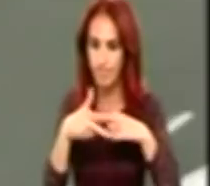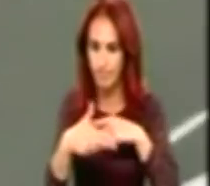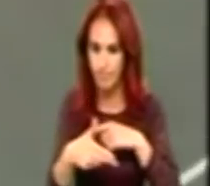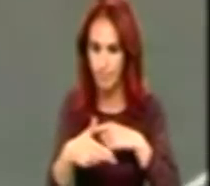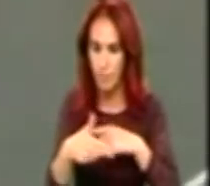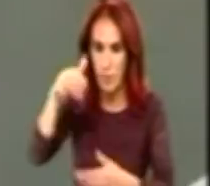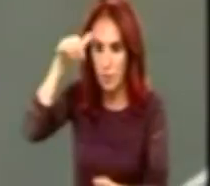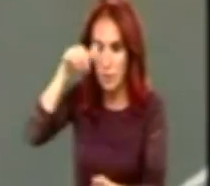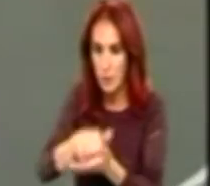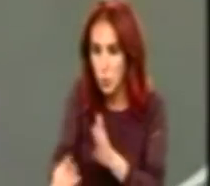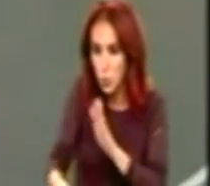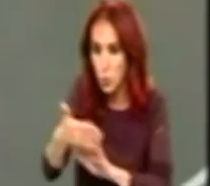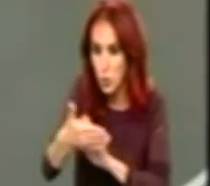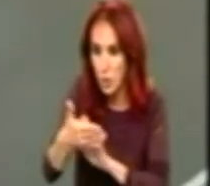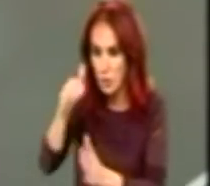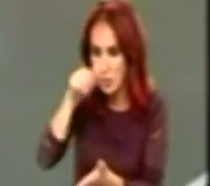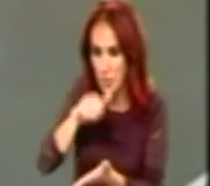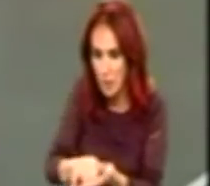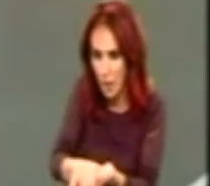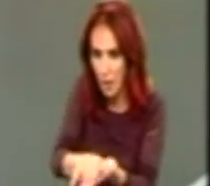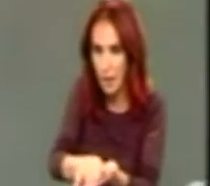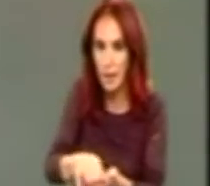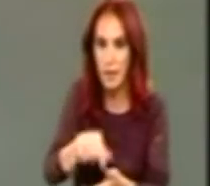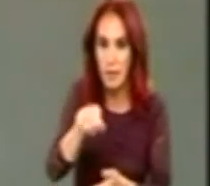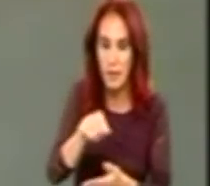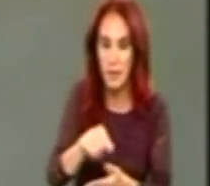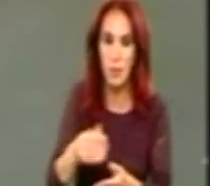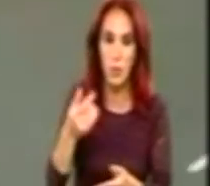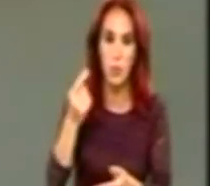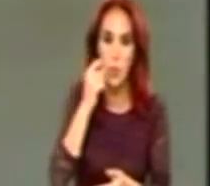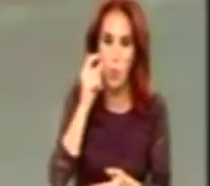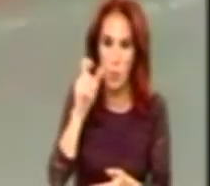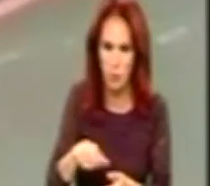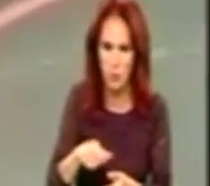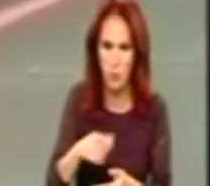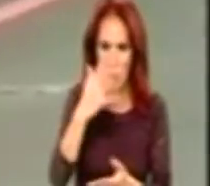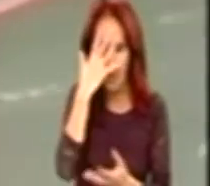que este político já não é a primeira vez que era envenenado.